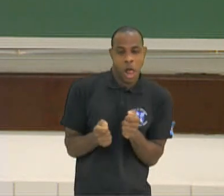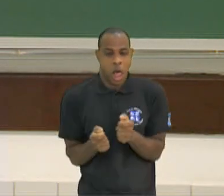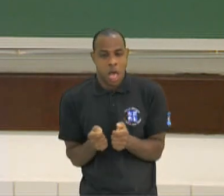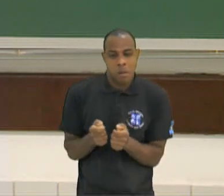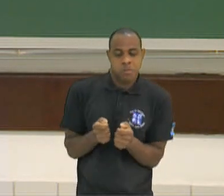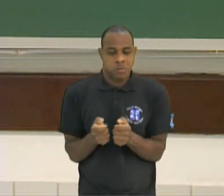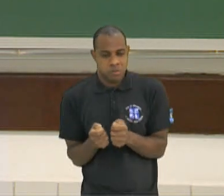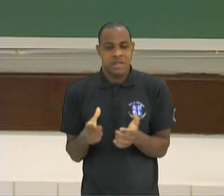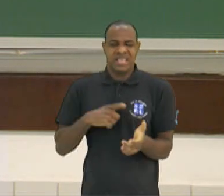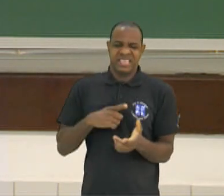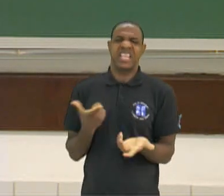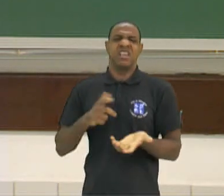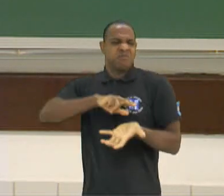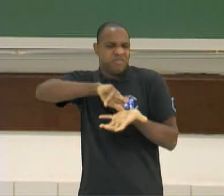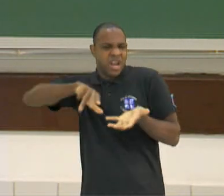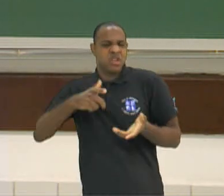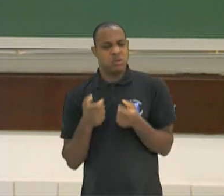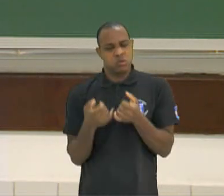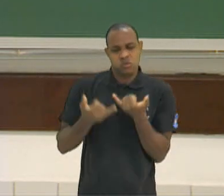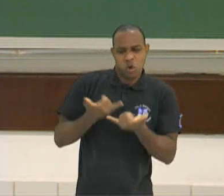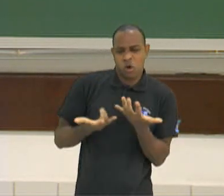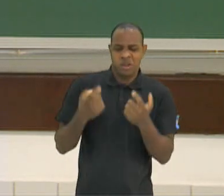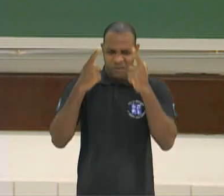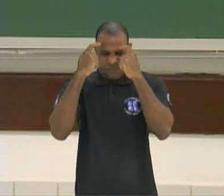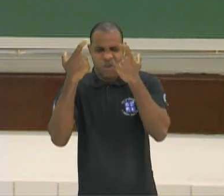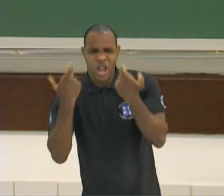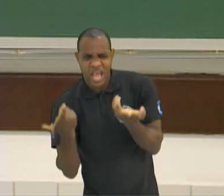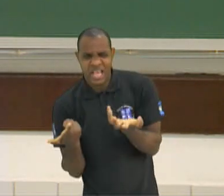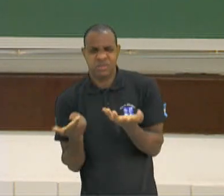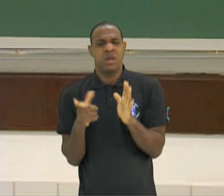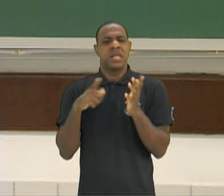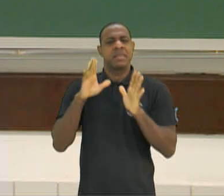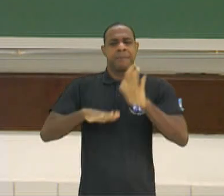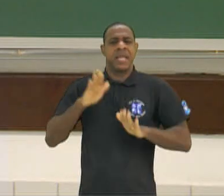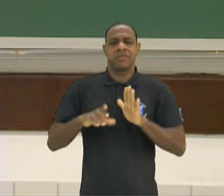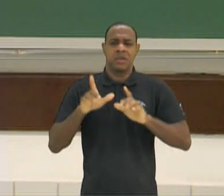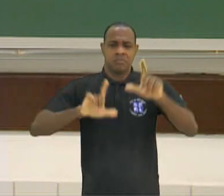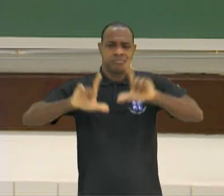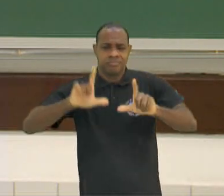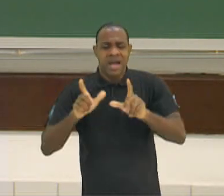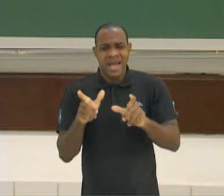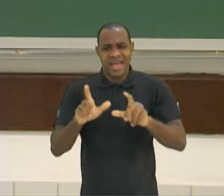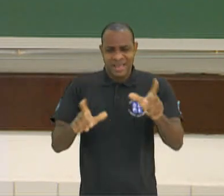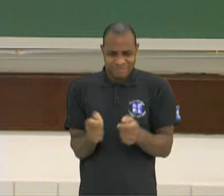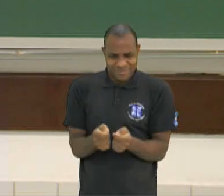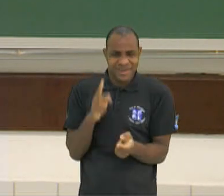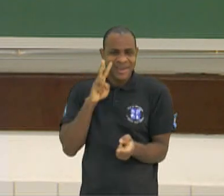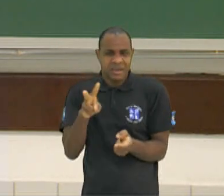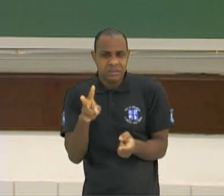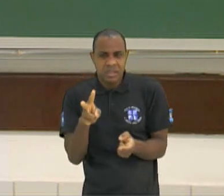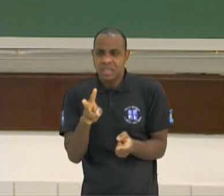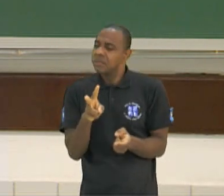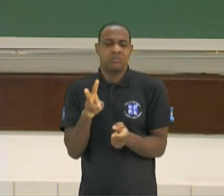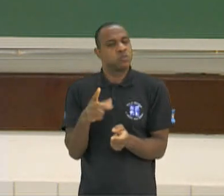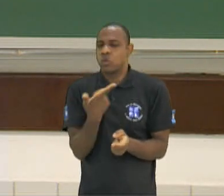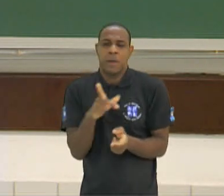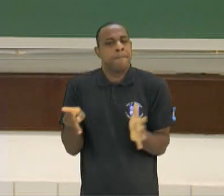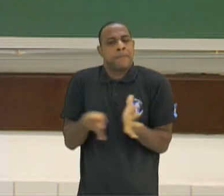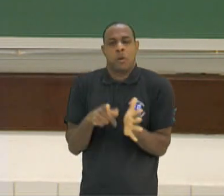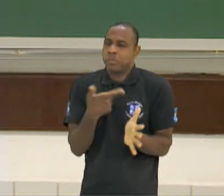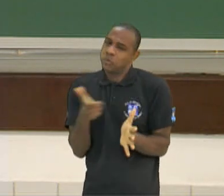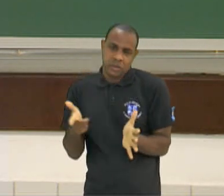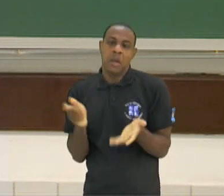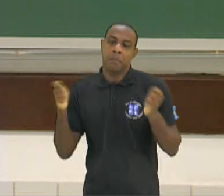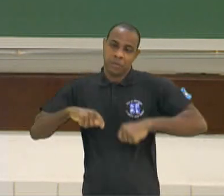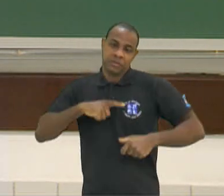jogos violentos ou o que tenha conteúdo inapropriado pode O que isso pode causar